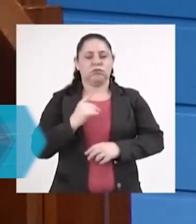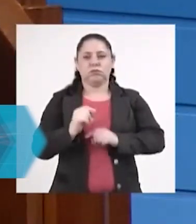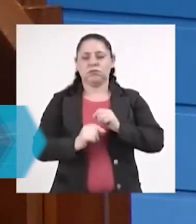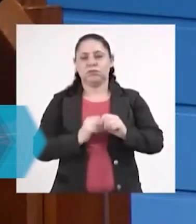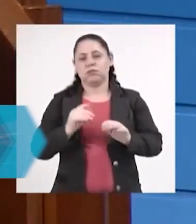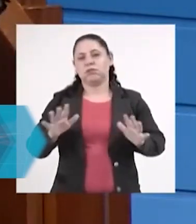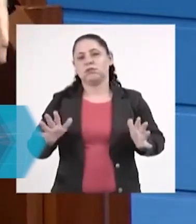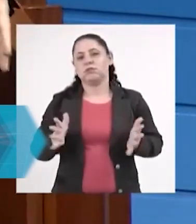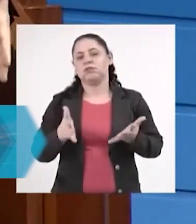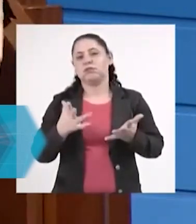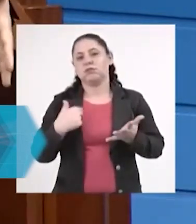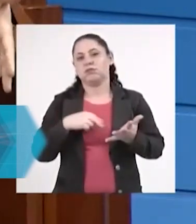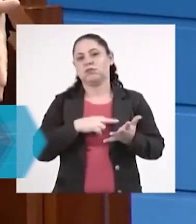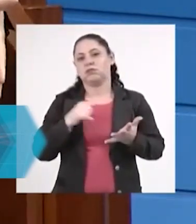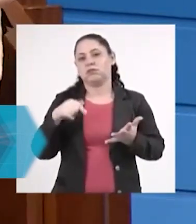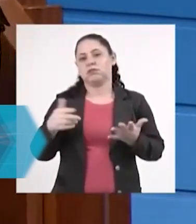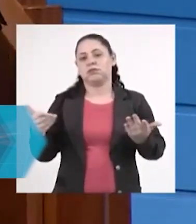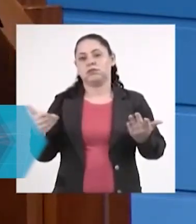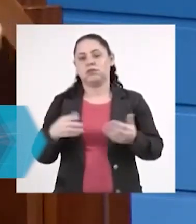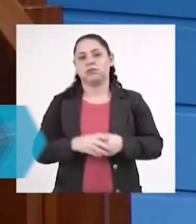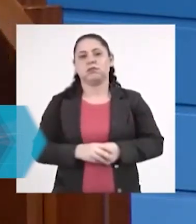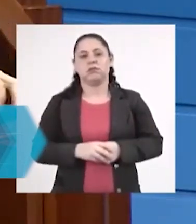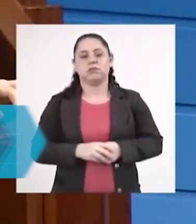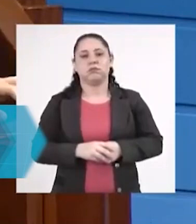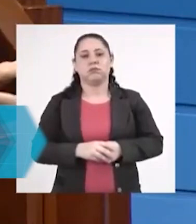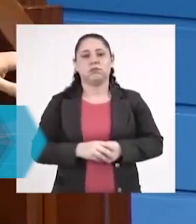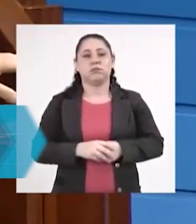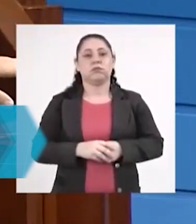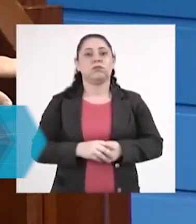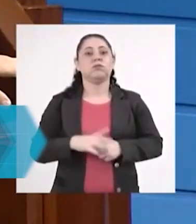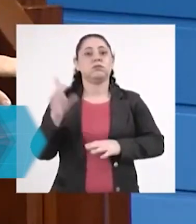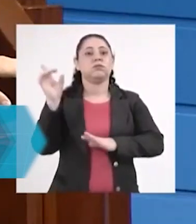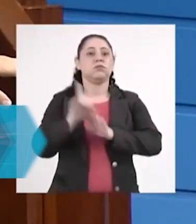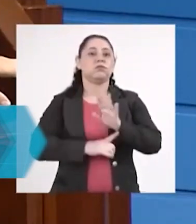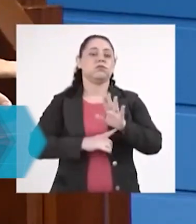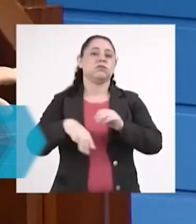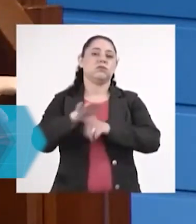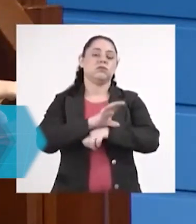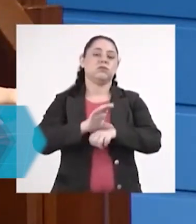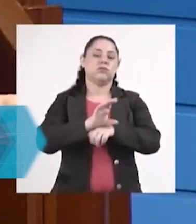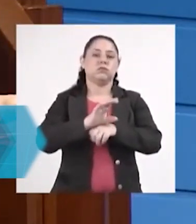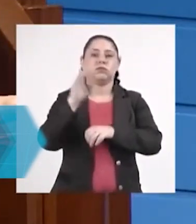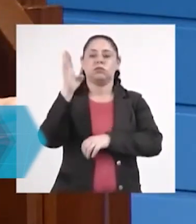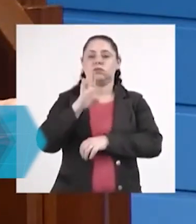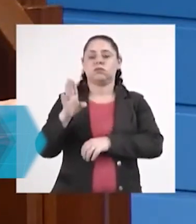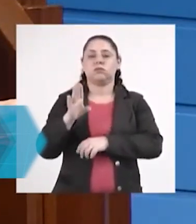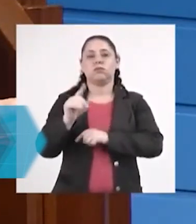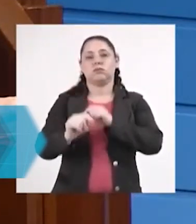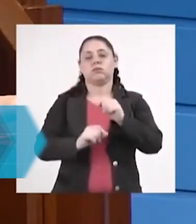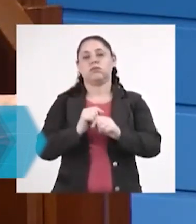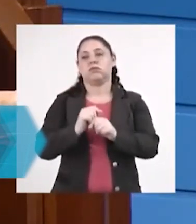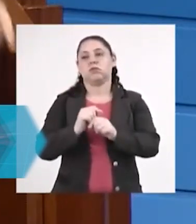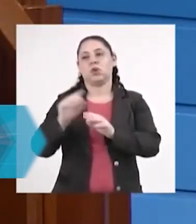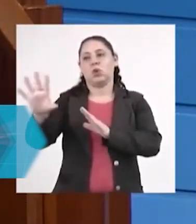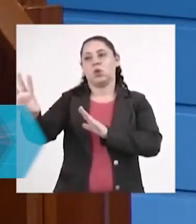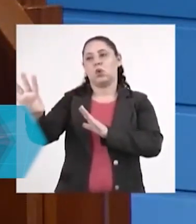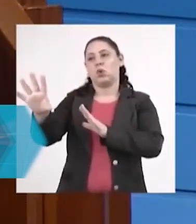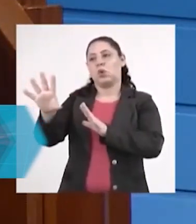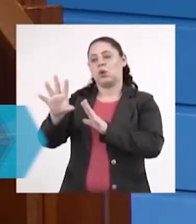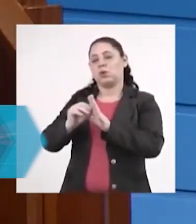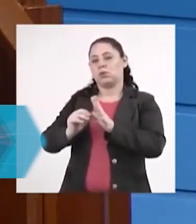para nós estarmos hoje aqui através do nosso direito constitucional brasileiro que se inspira no modelo